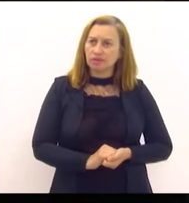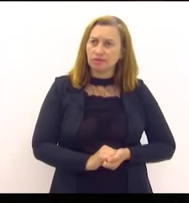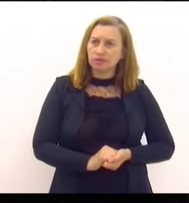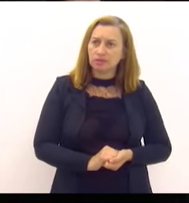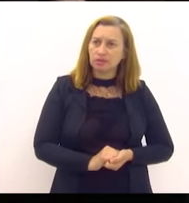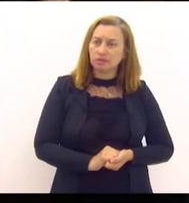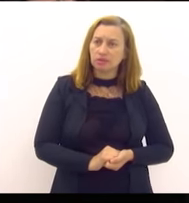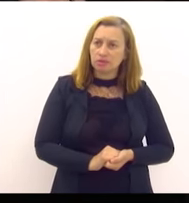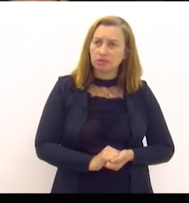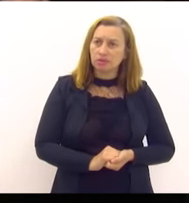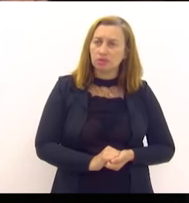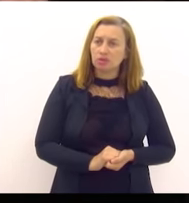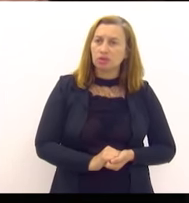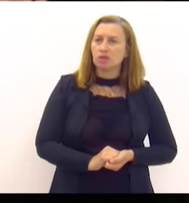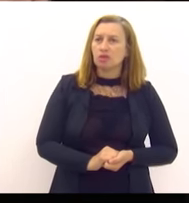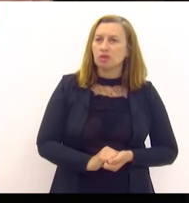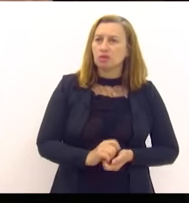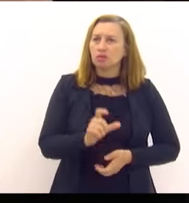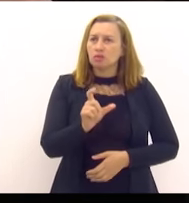de vale alimentação.